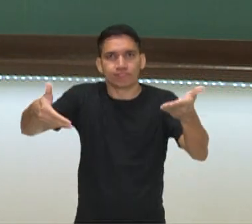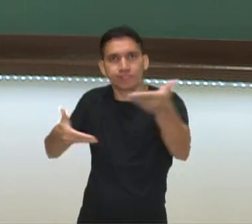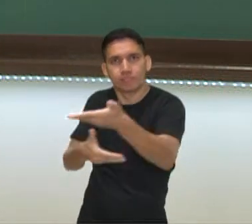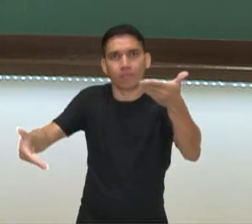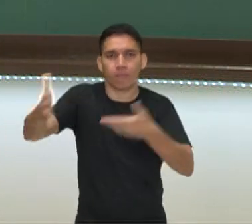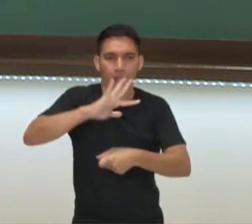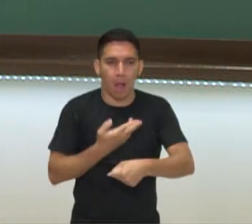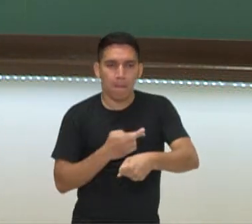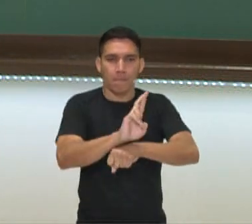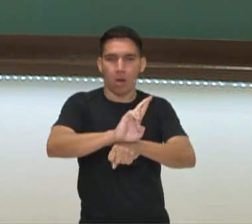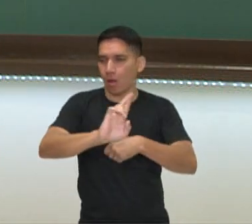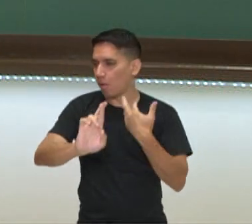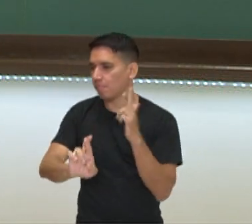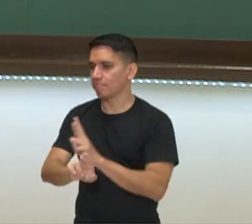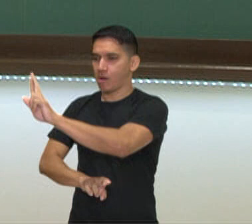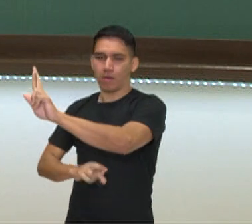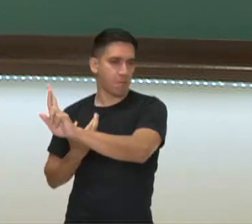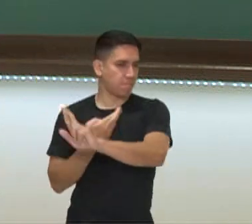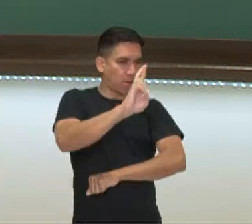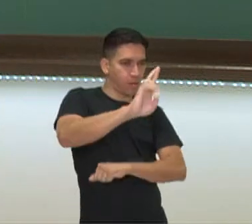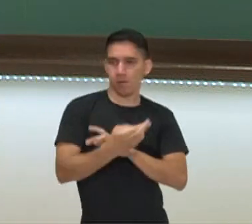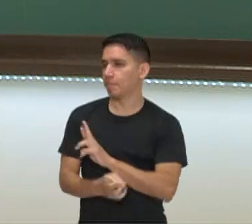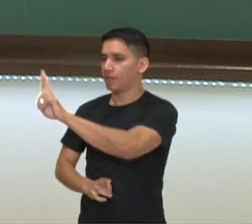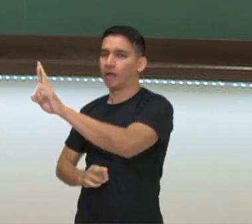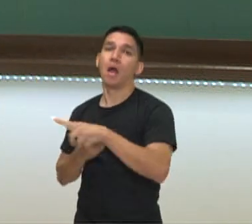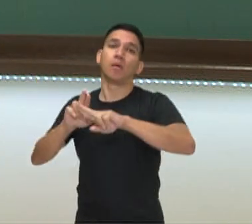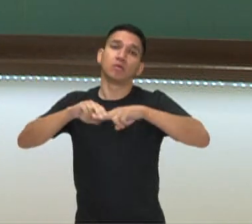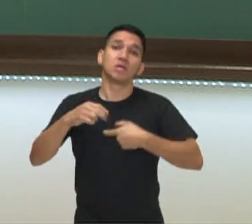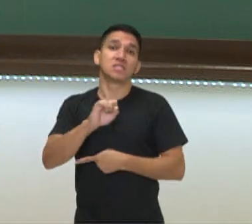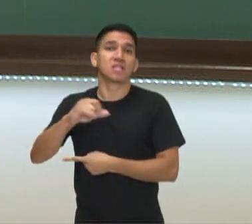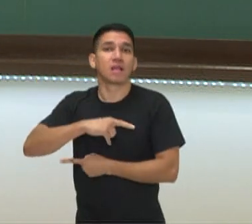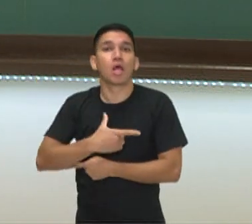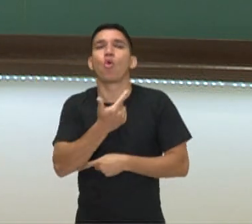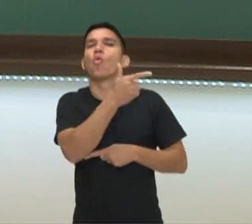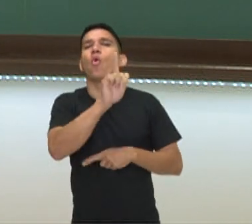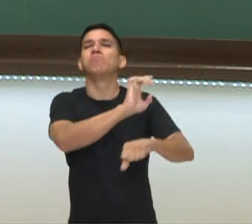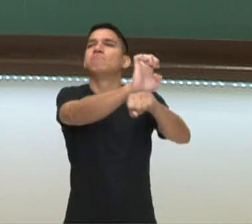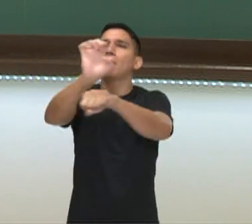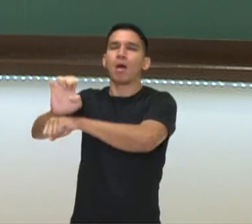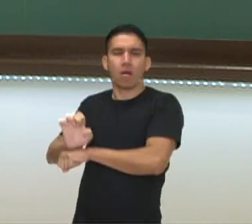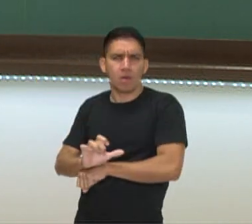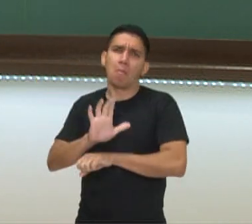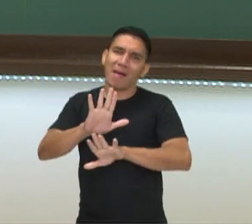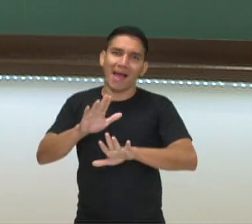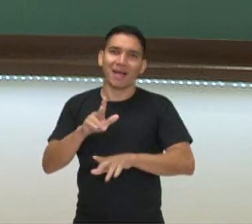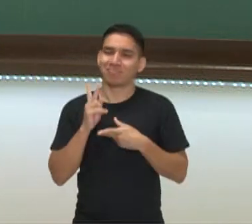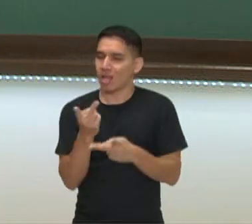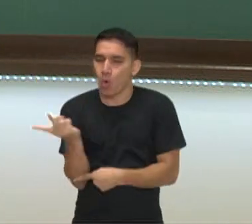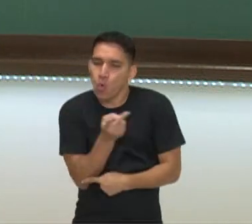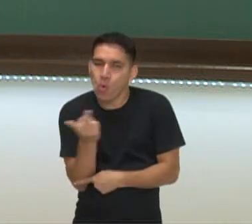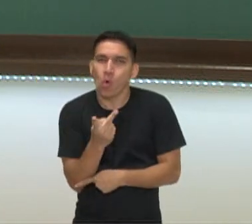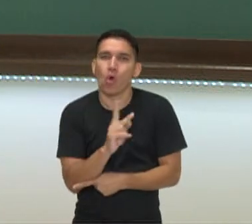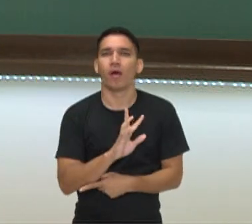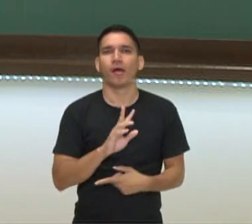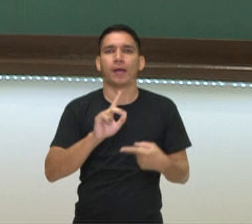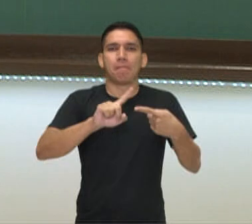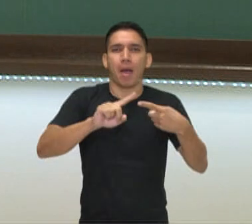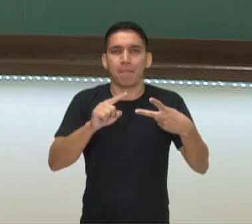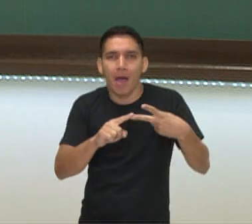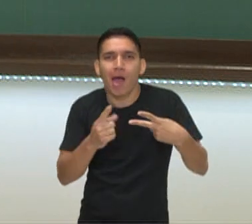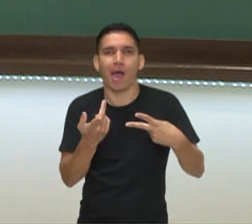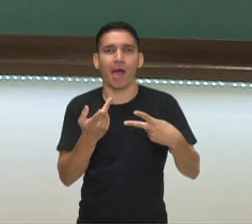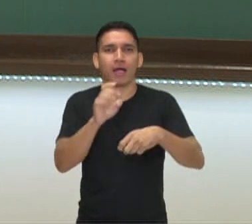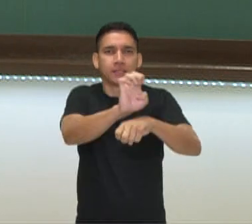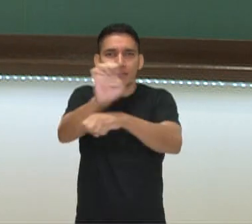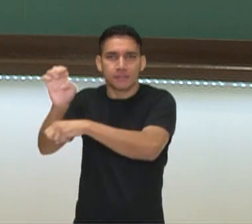nos interesses da federação, por mais que houvesse outros estados, né, e ambos faziam, assim, as expressões maiores em relação